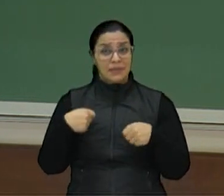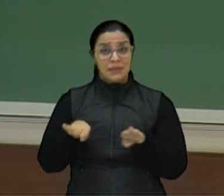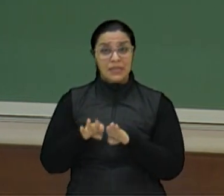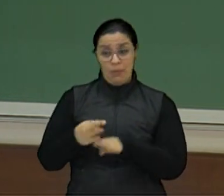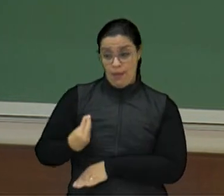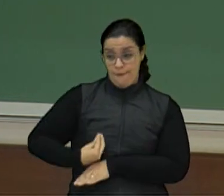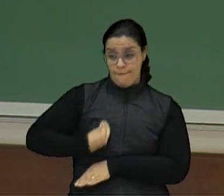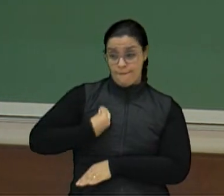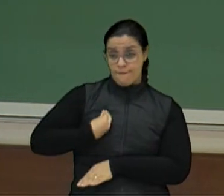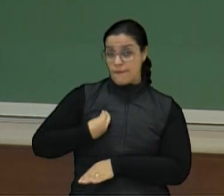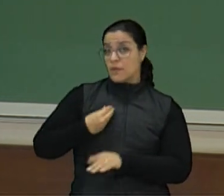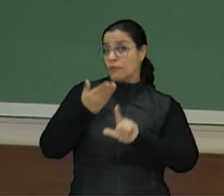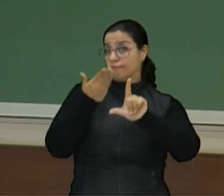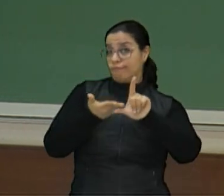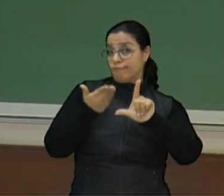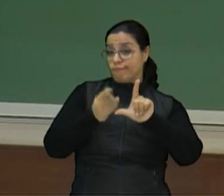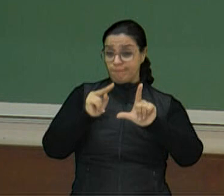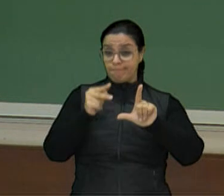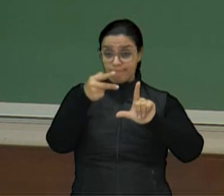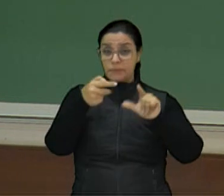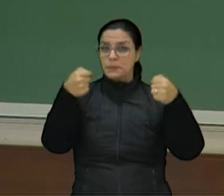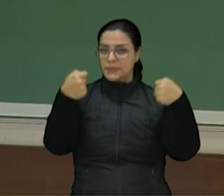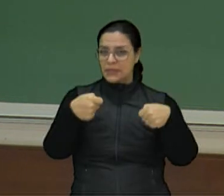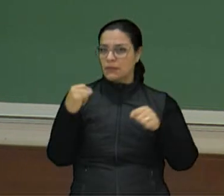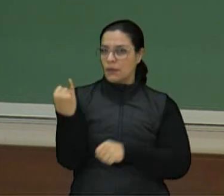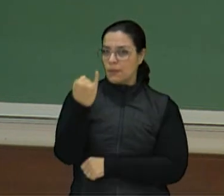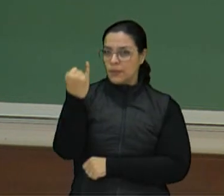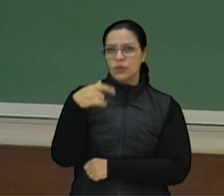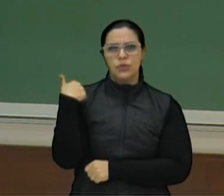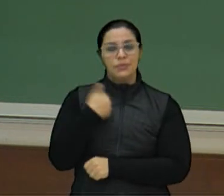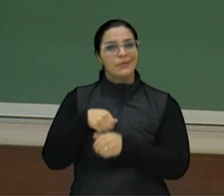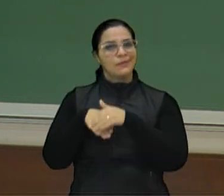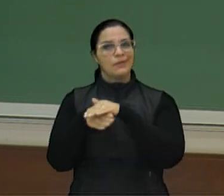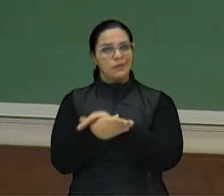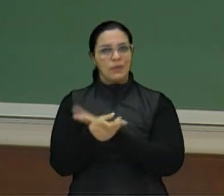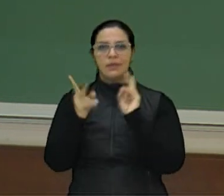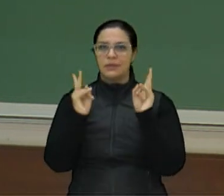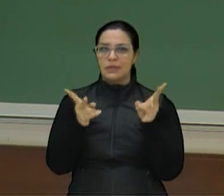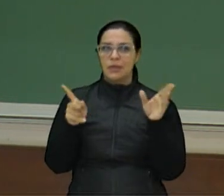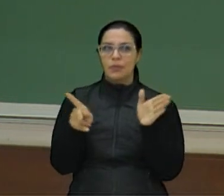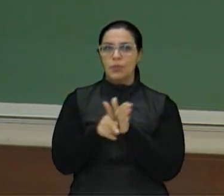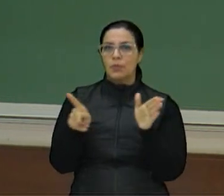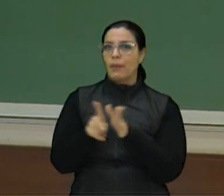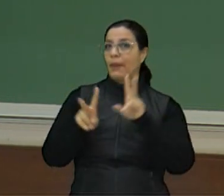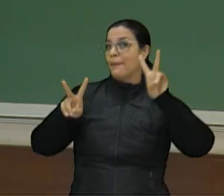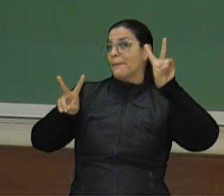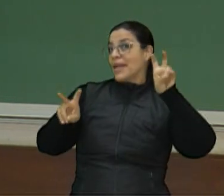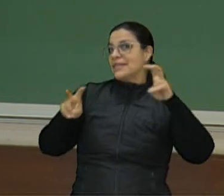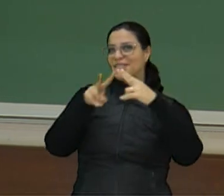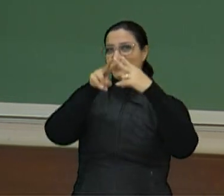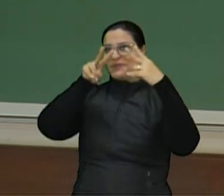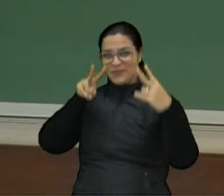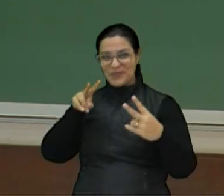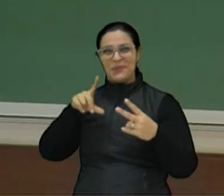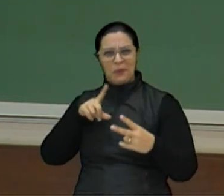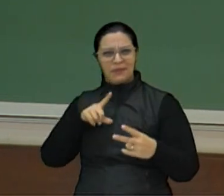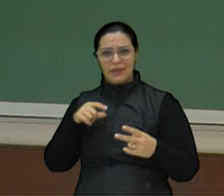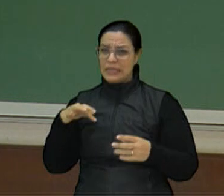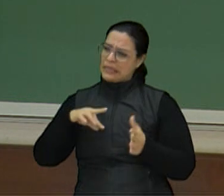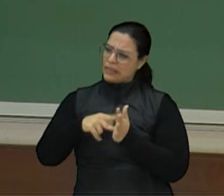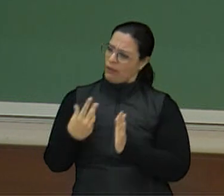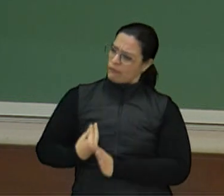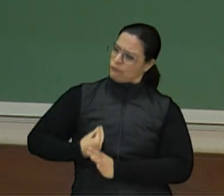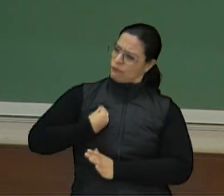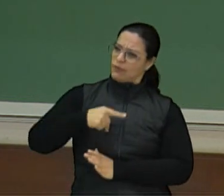a sua presença, né? Importante isso. Temos que nos acostumar com essa presença virtual. Dizer que você está